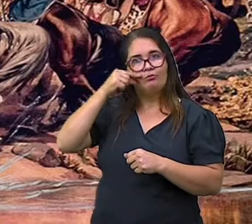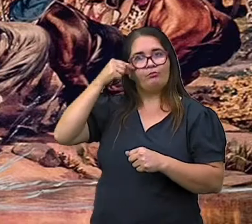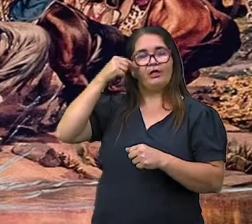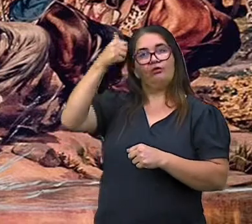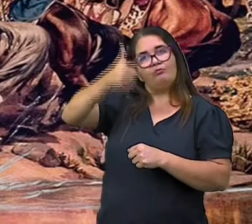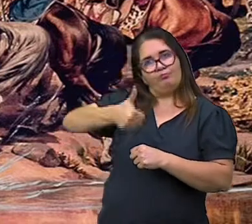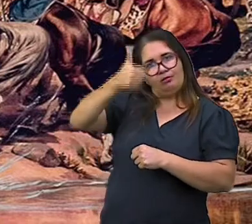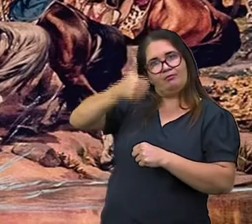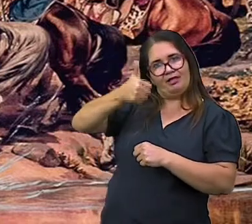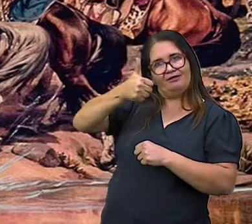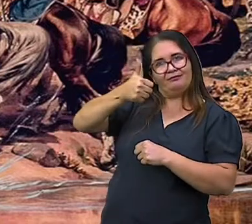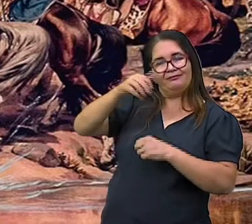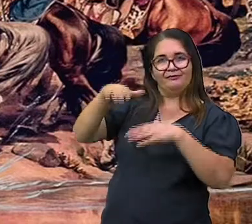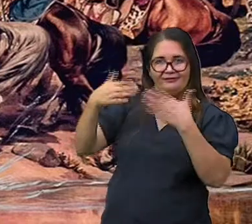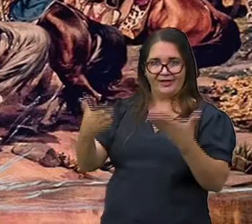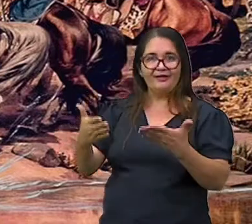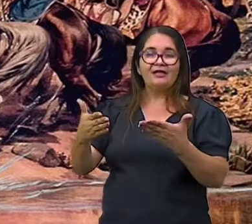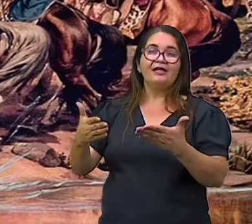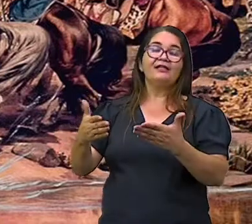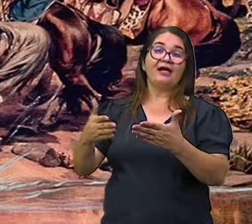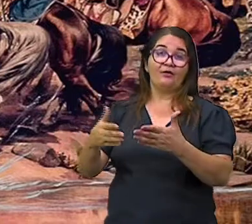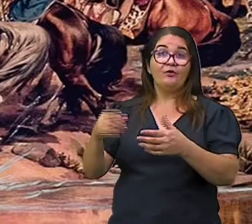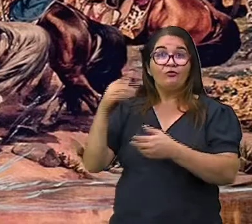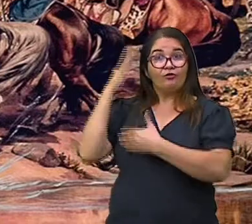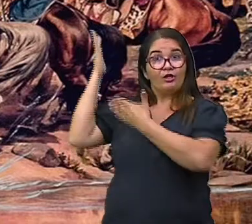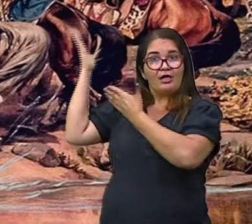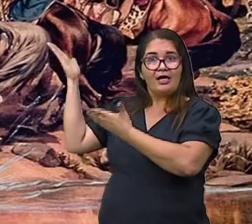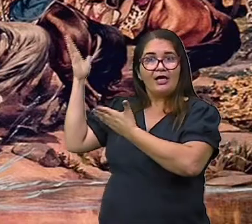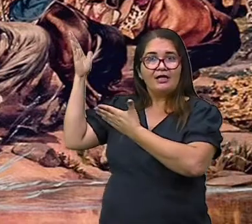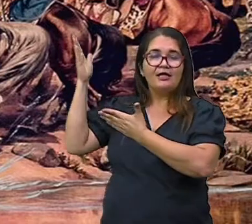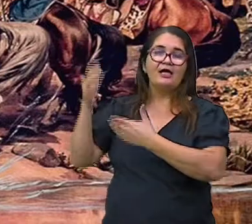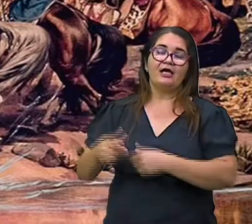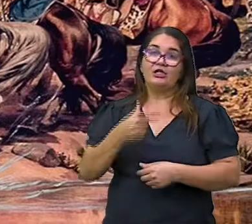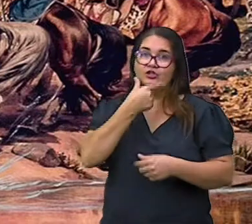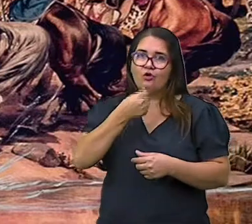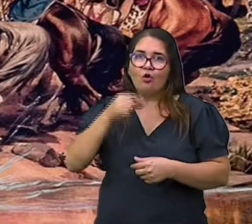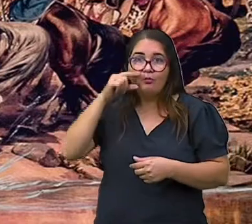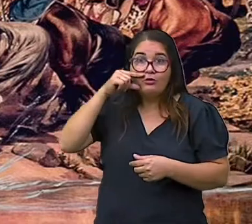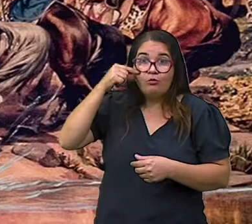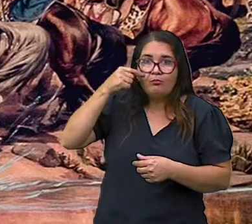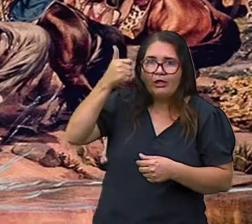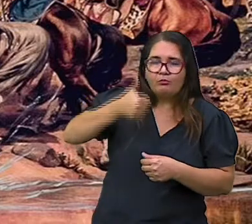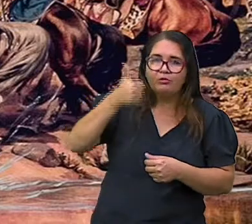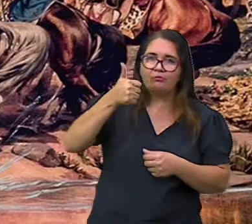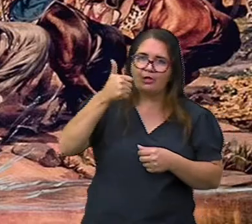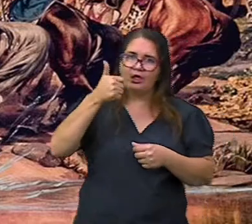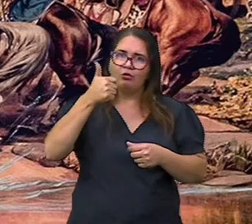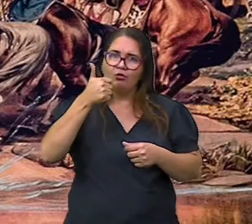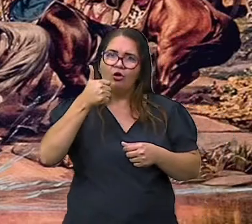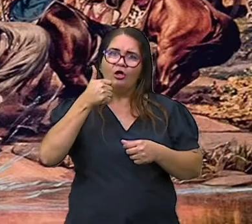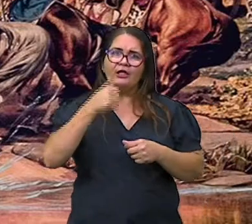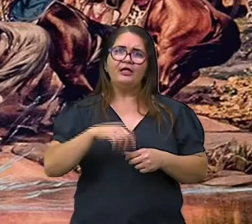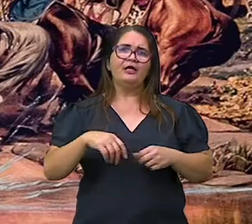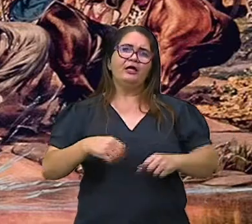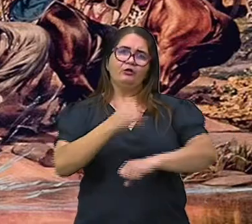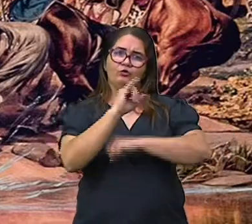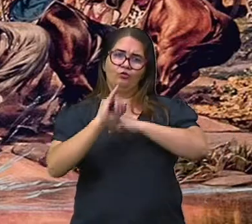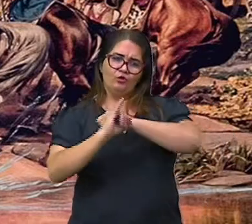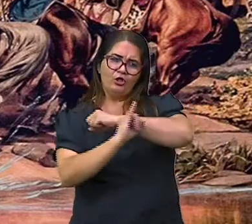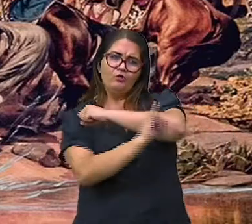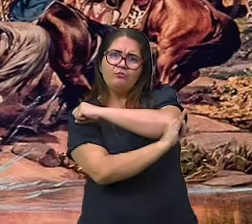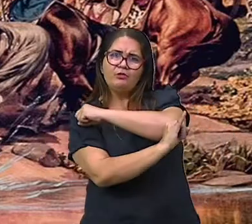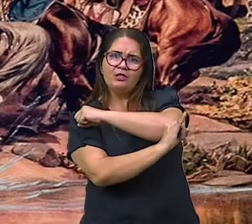a independência aqui no Brasil. O nosso país, então, converteu-se em uma monarquia e Dom Pedro foi